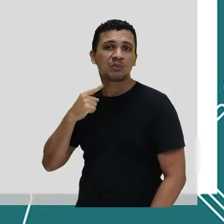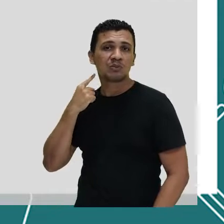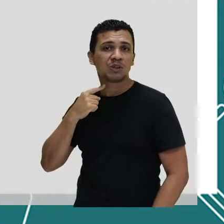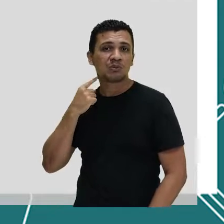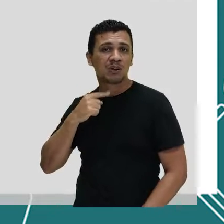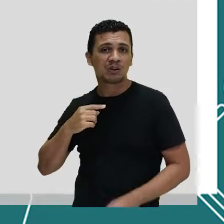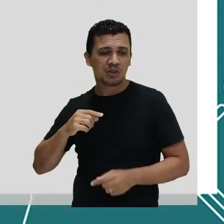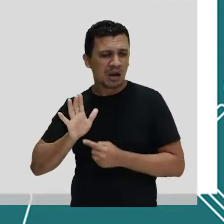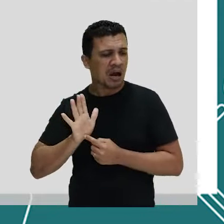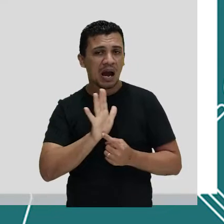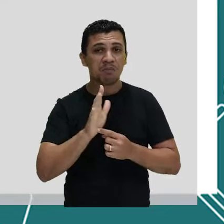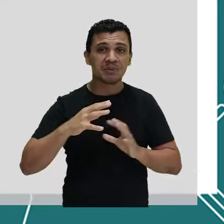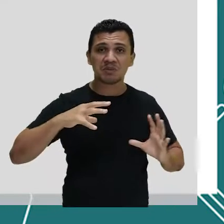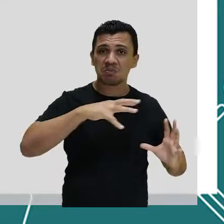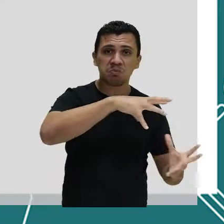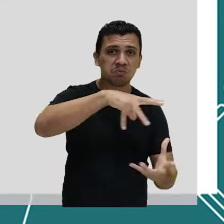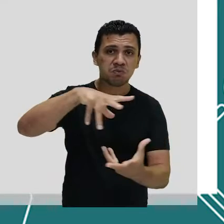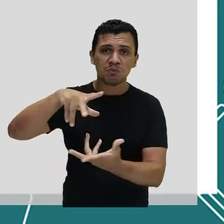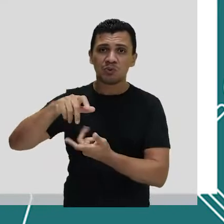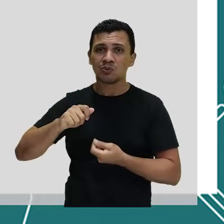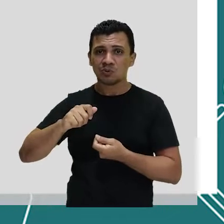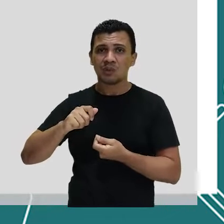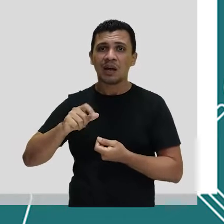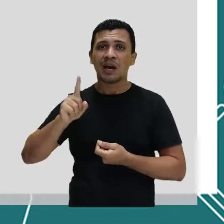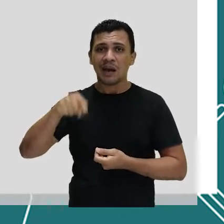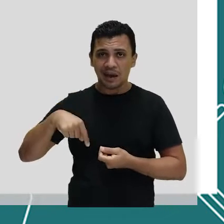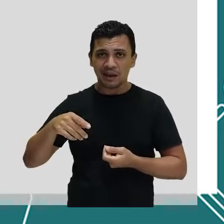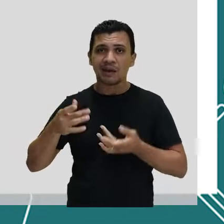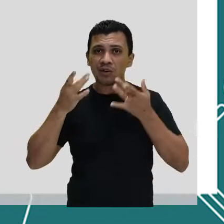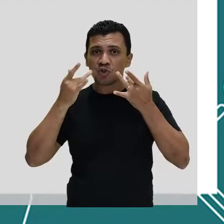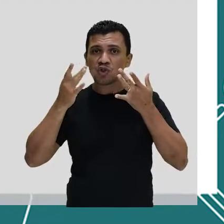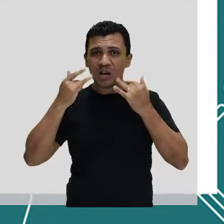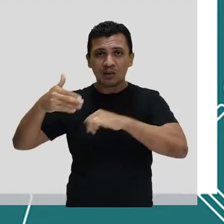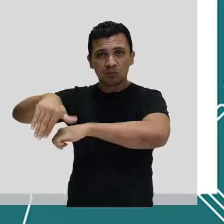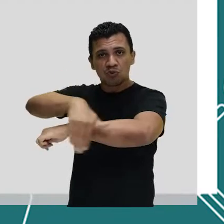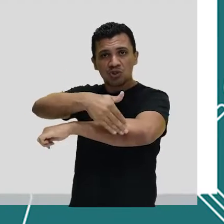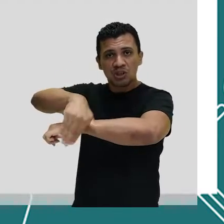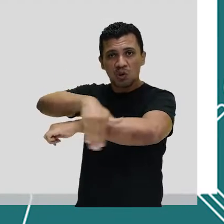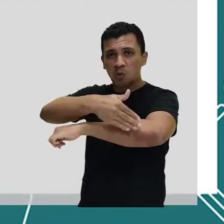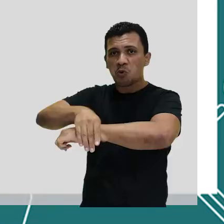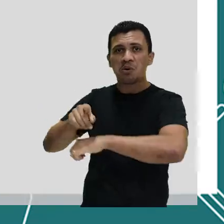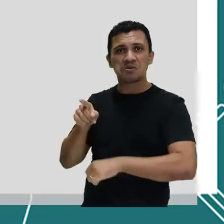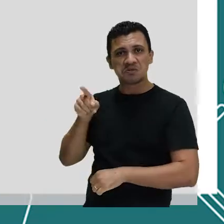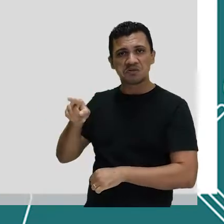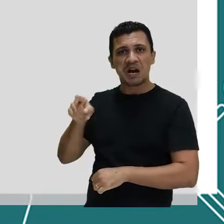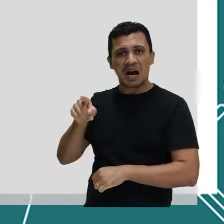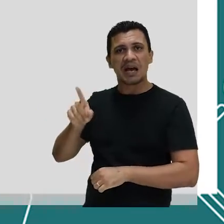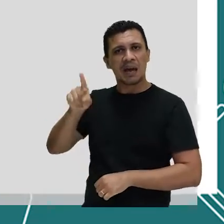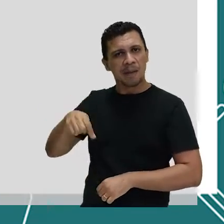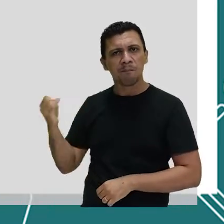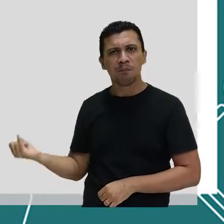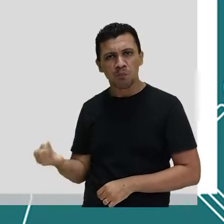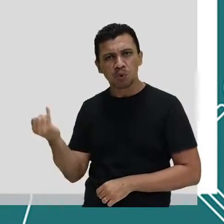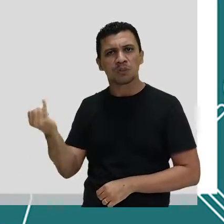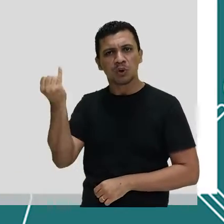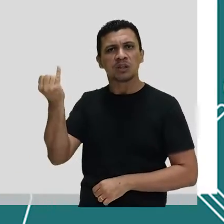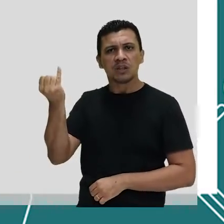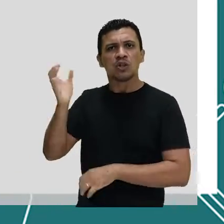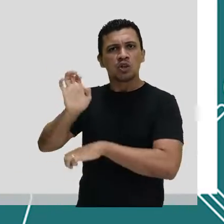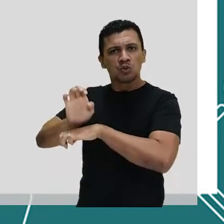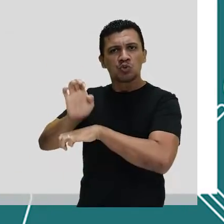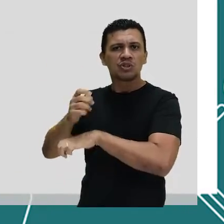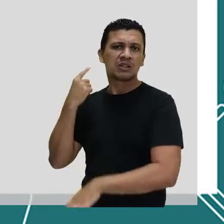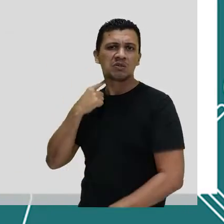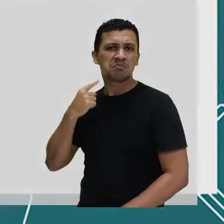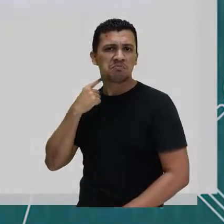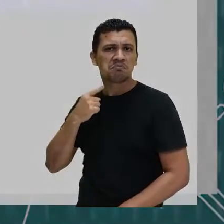apresentam espetáculos de rua, eu já falei sobre isso, o teatro de rua em Minas Gerais é patrimônio estadual e é uma coisa interessantíssima porque a